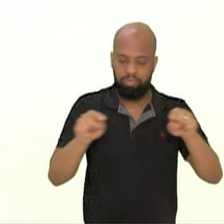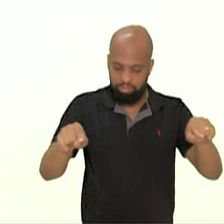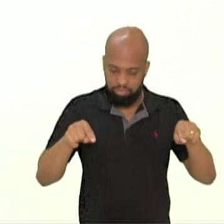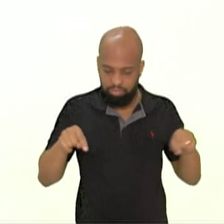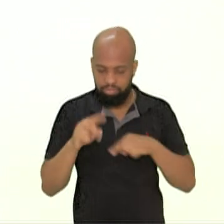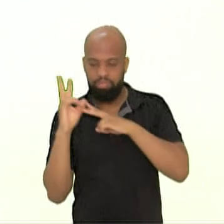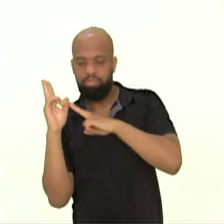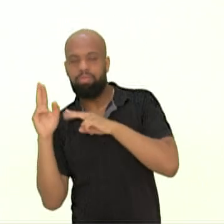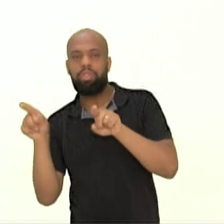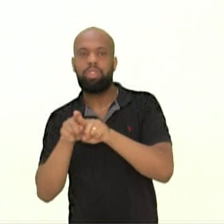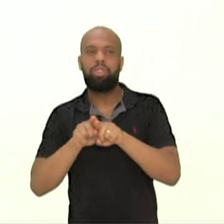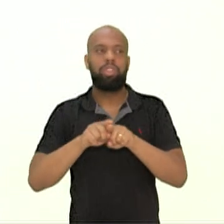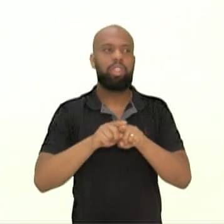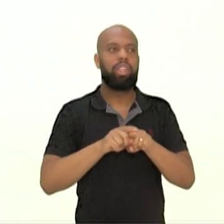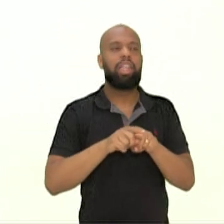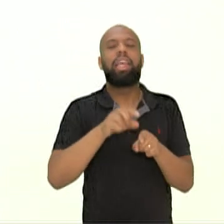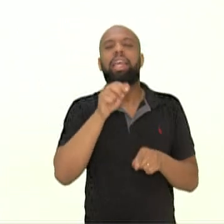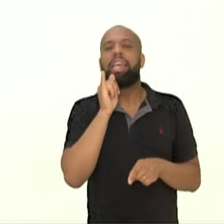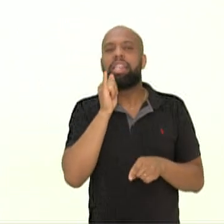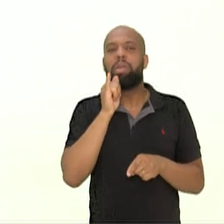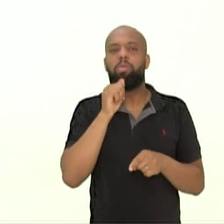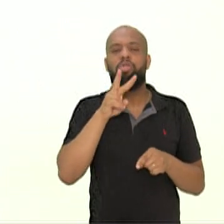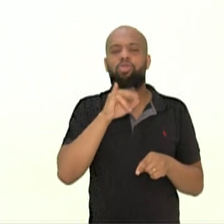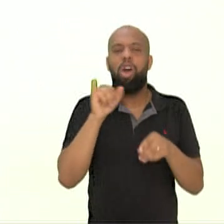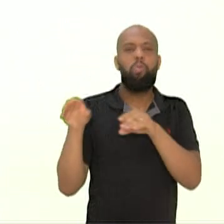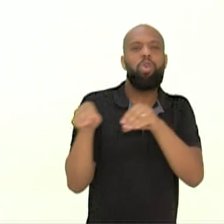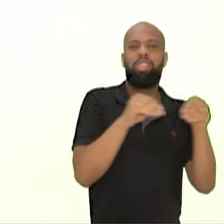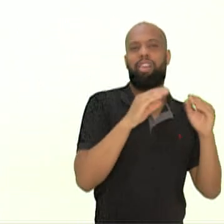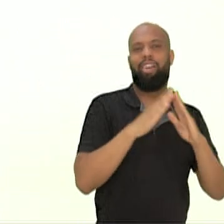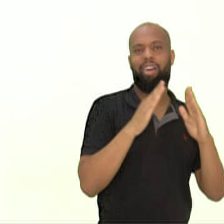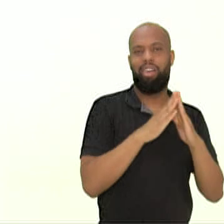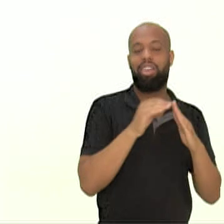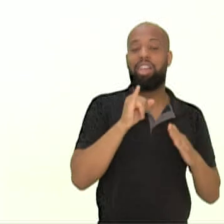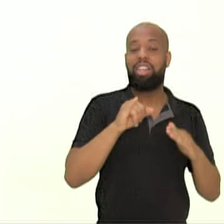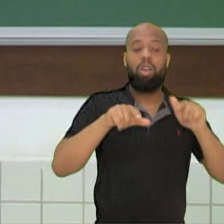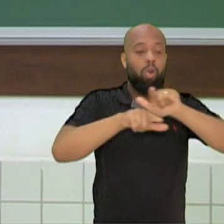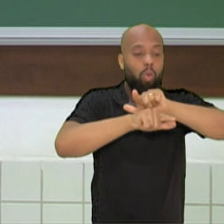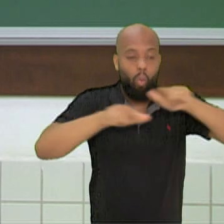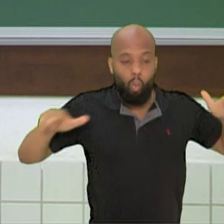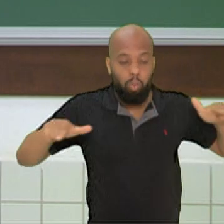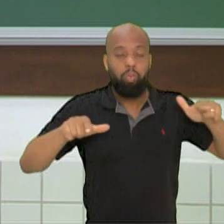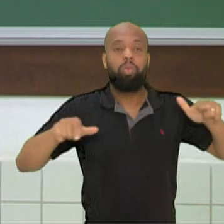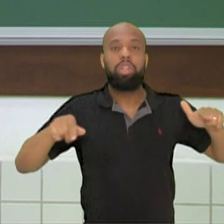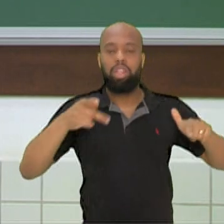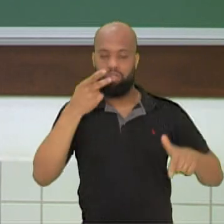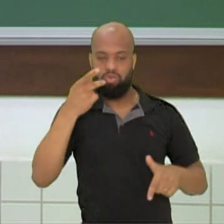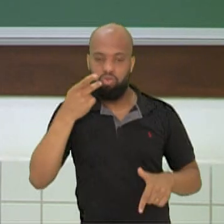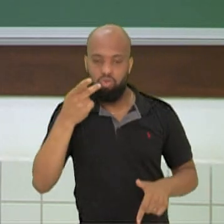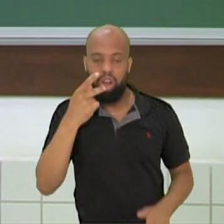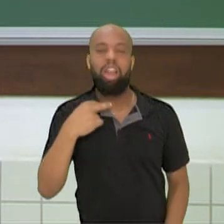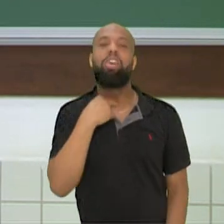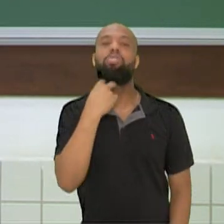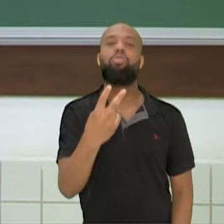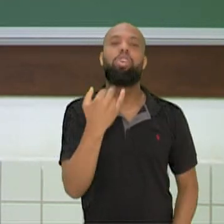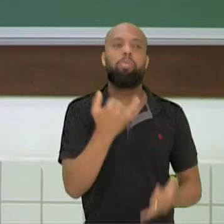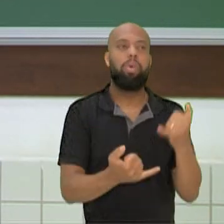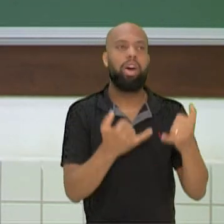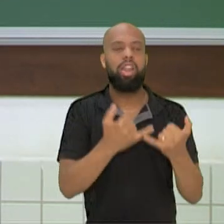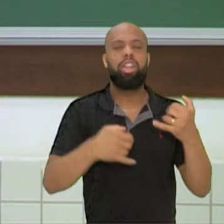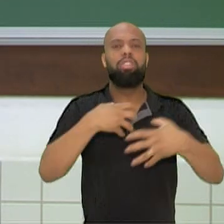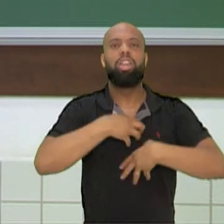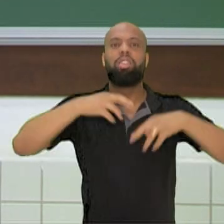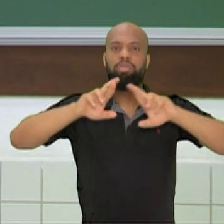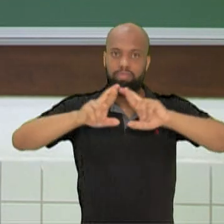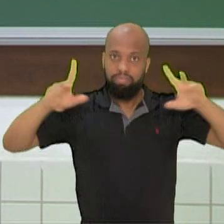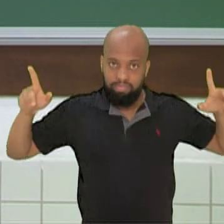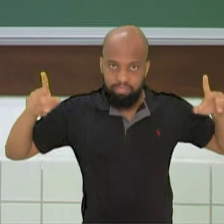pintura ou mesmo numa mudança. Você percebe que a peça, quando está vazia, você consegue estar falando e a tua voz parece que ela fica um pouco